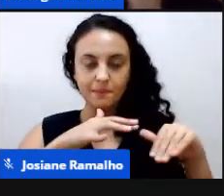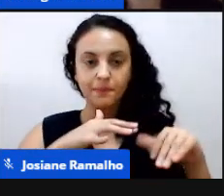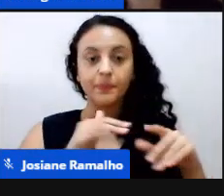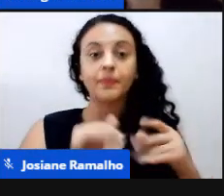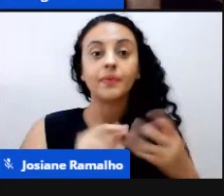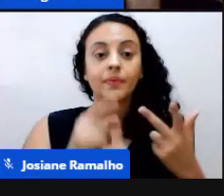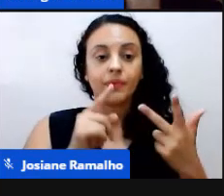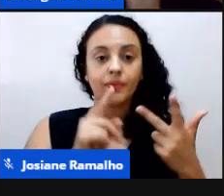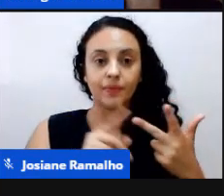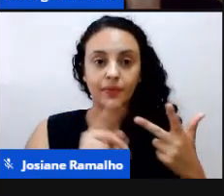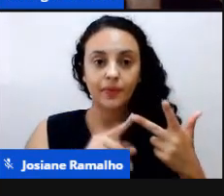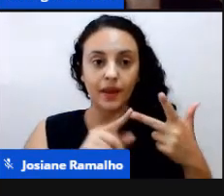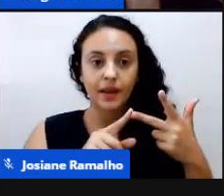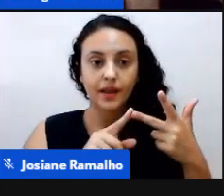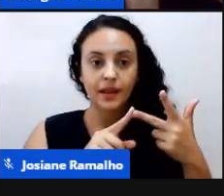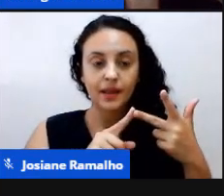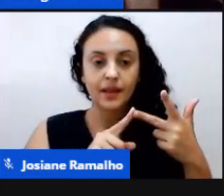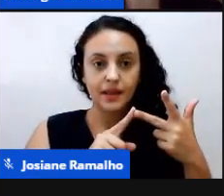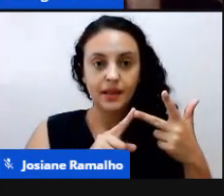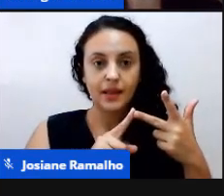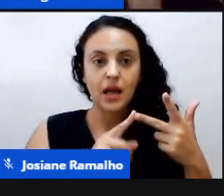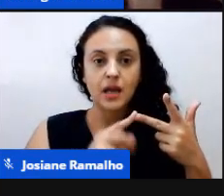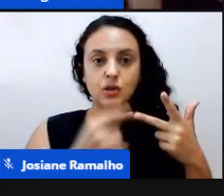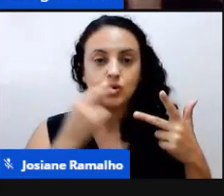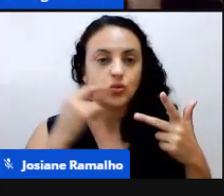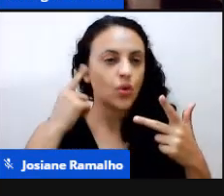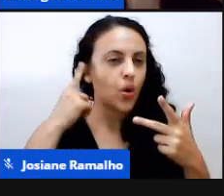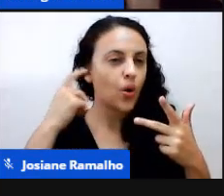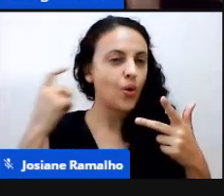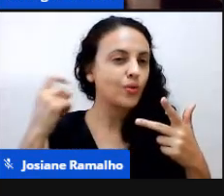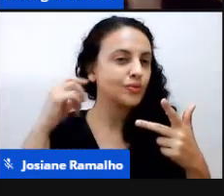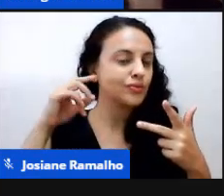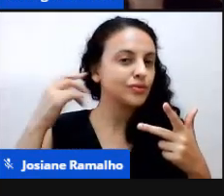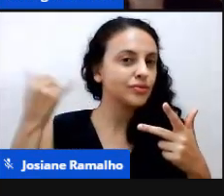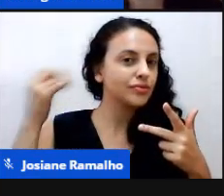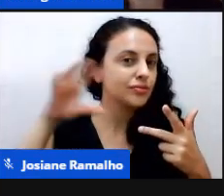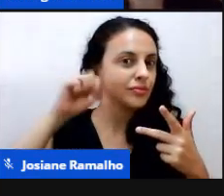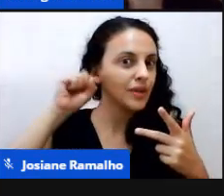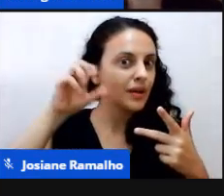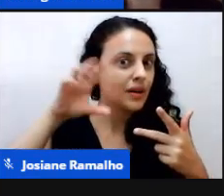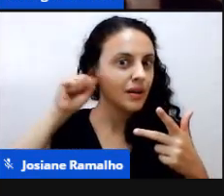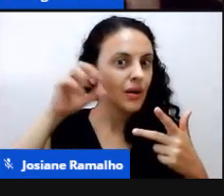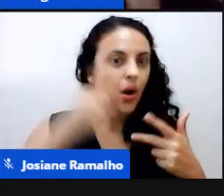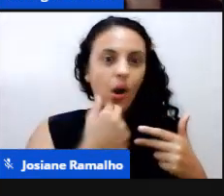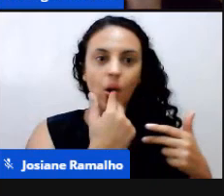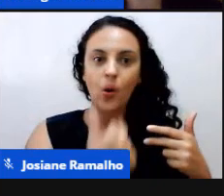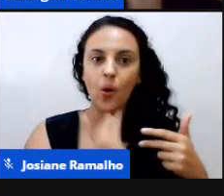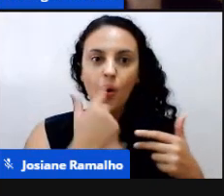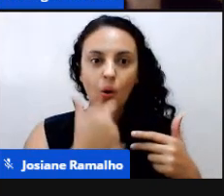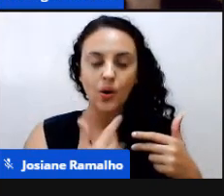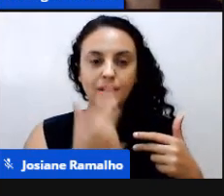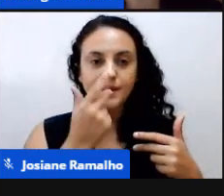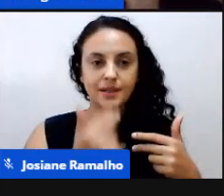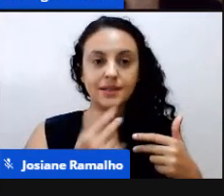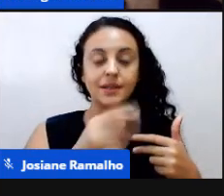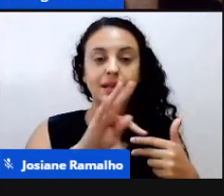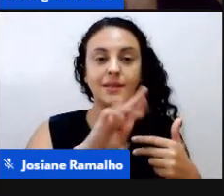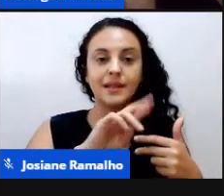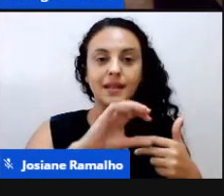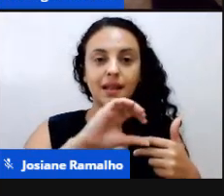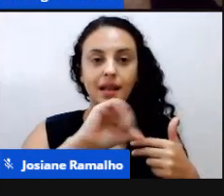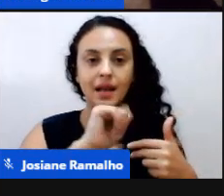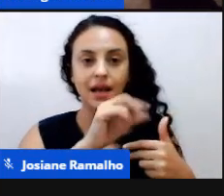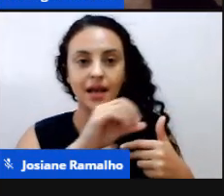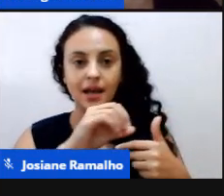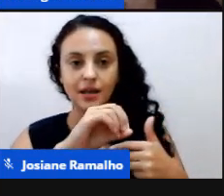sons, cores e formas que ressaltam as experiências, as crianças com as diferentes manifestações artísticas, culturais e